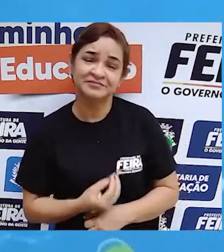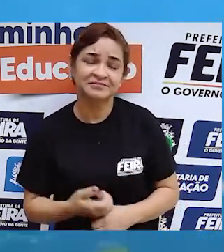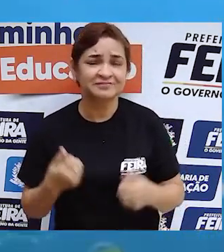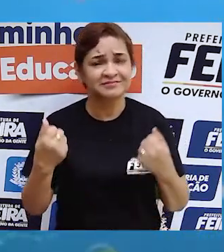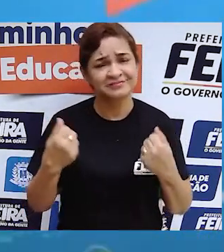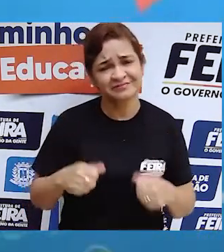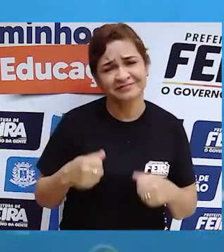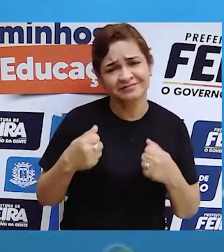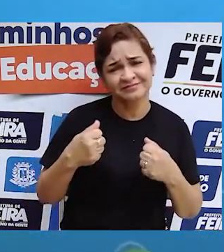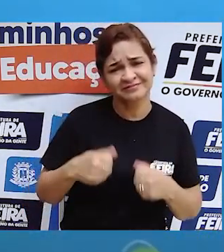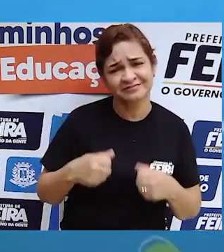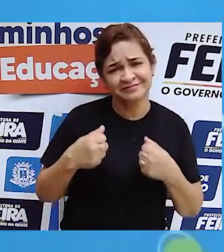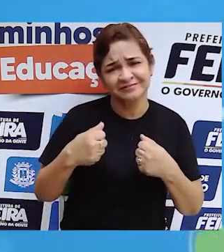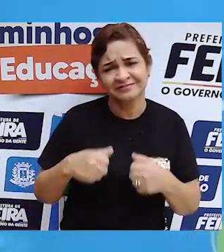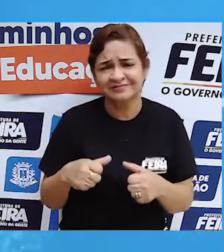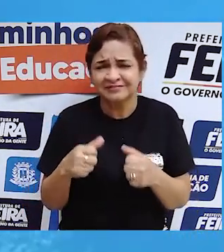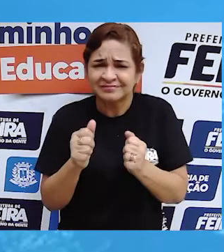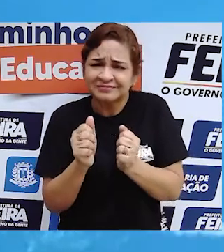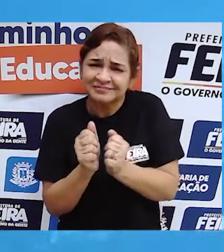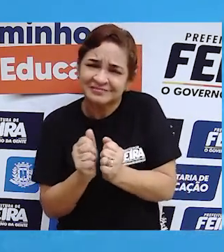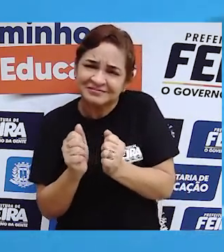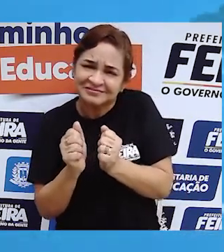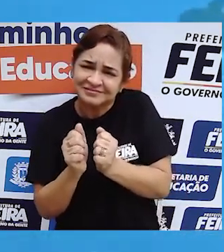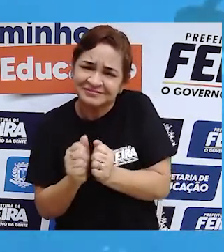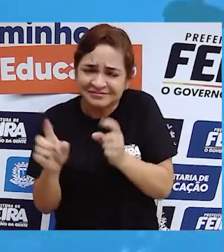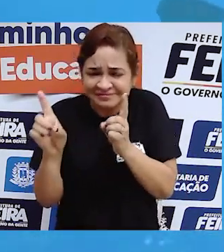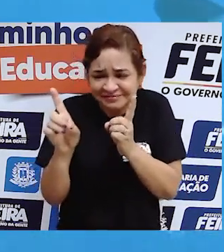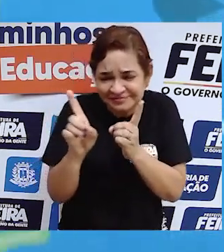viver sem a tua